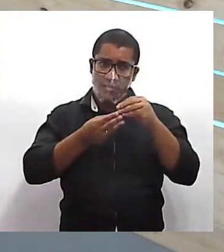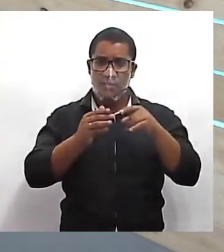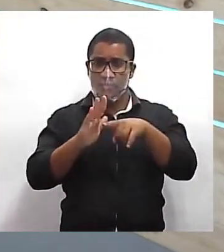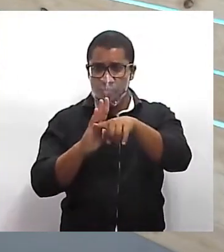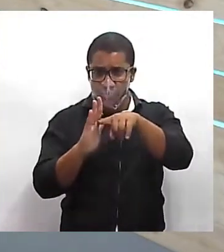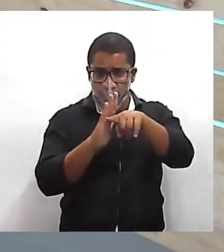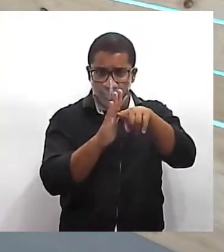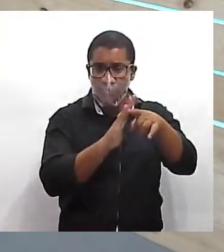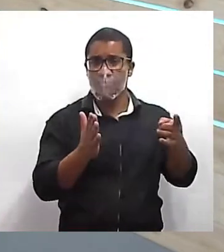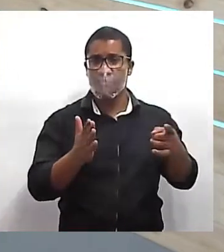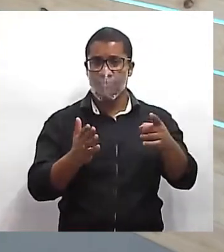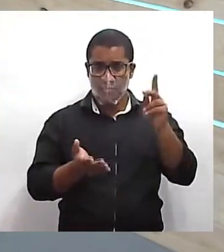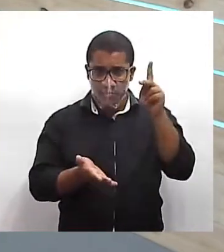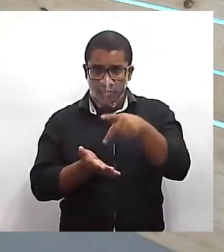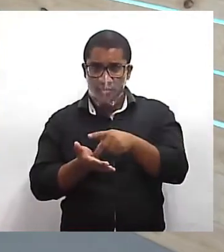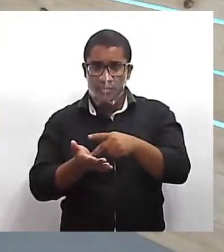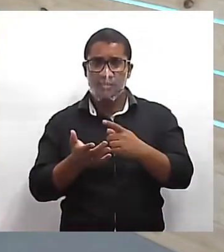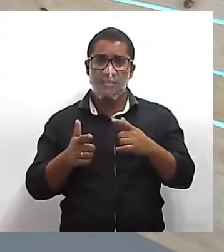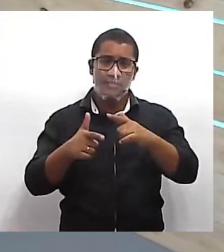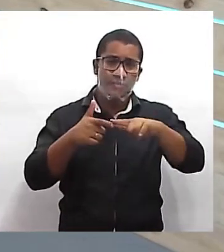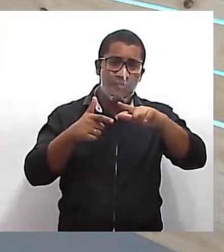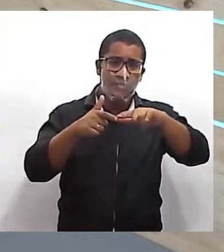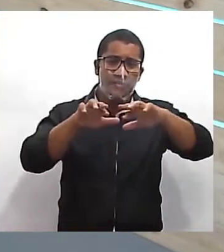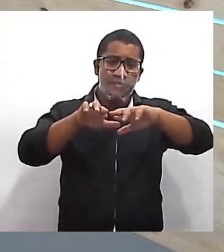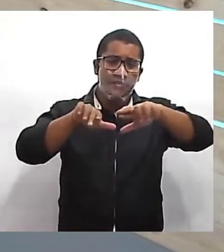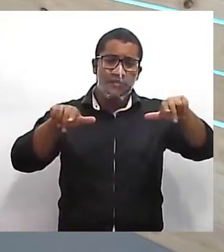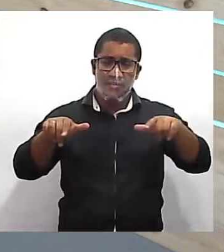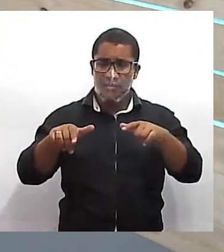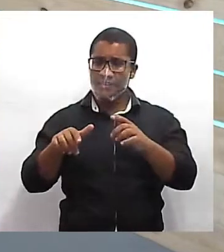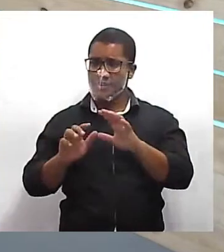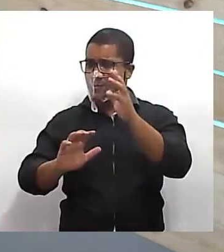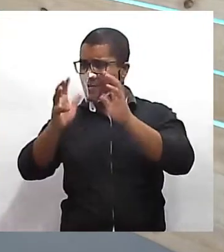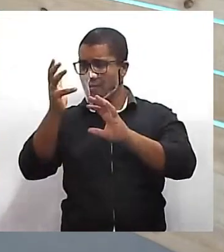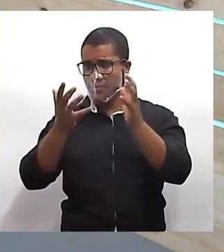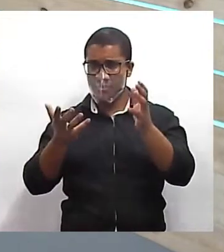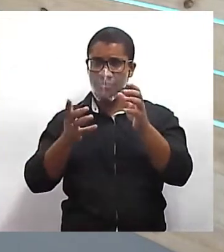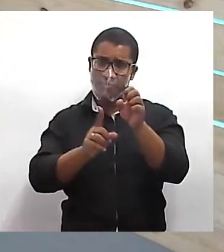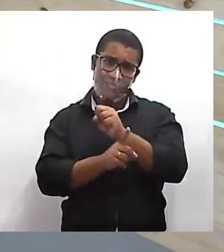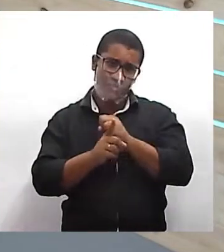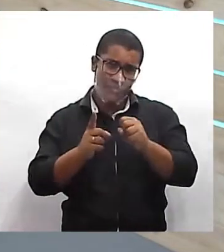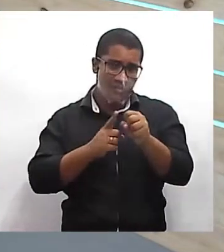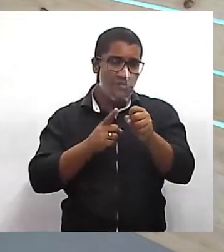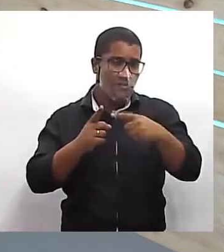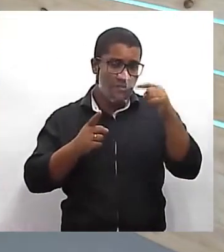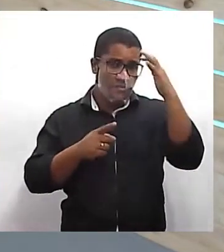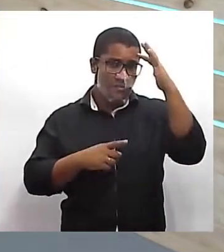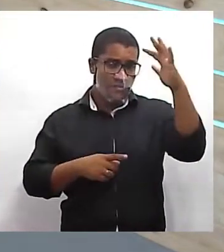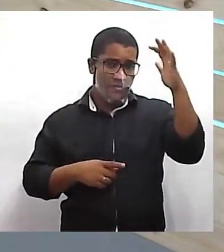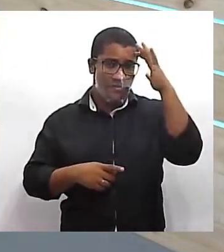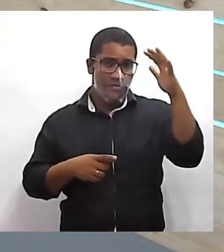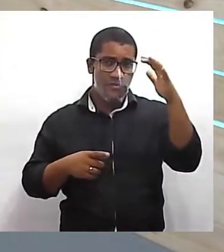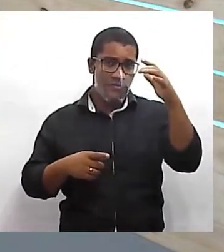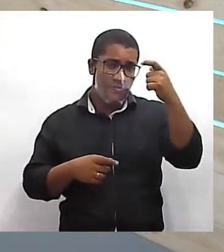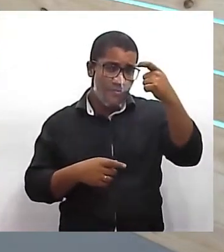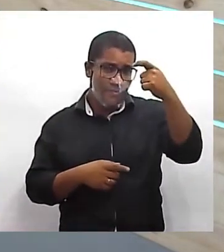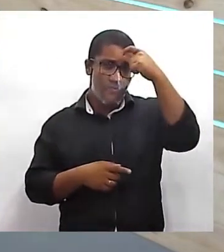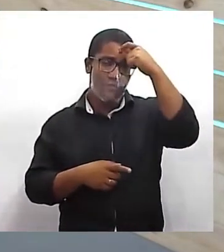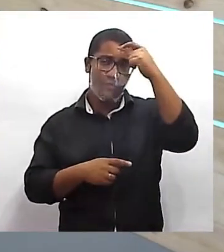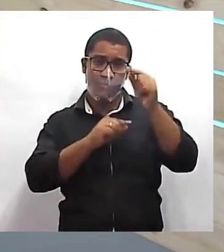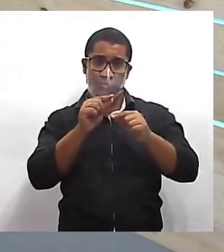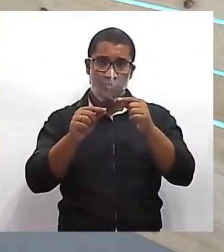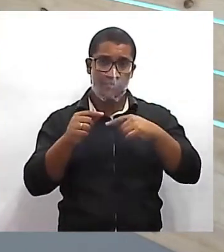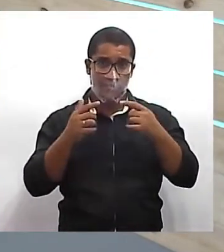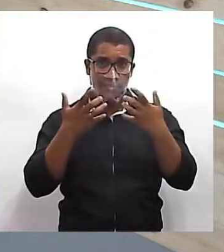da problematização dos nossos problemas e mazelas sociais. Devemos ter em mente que se quisermos uma